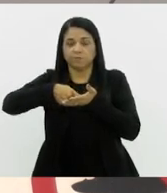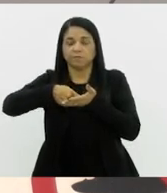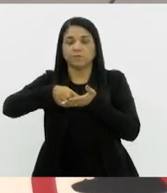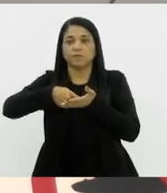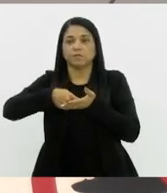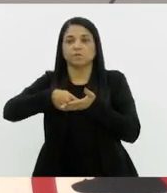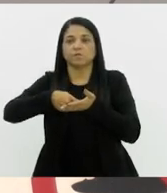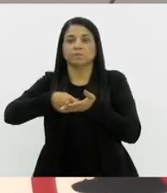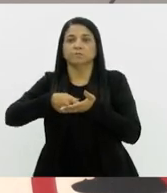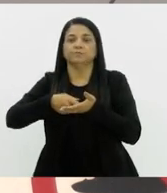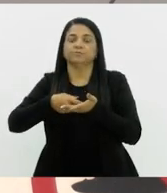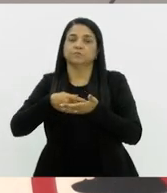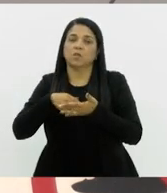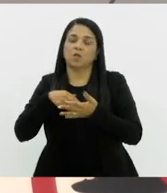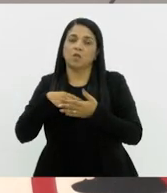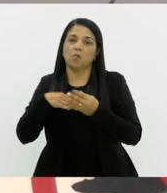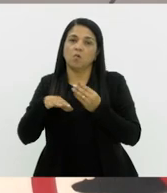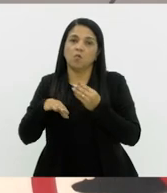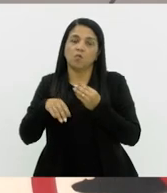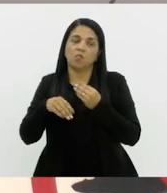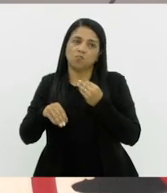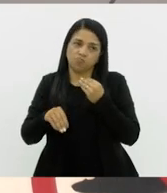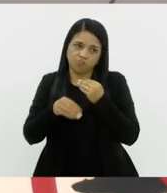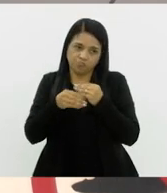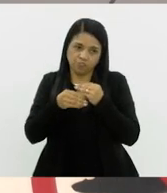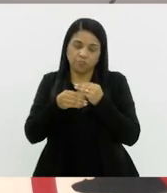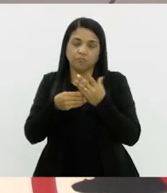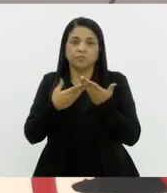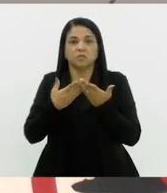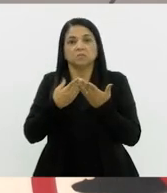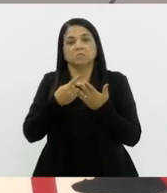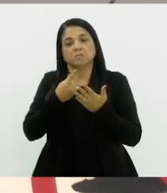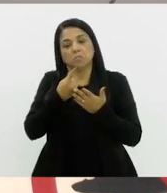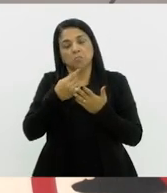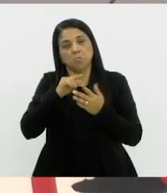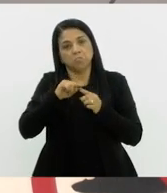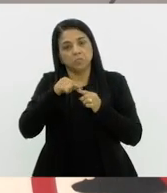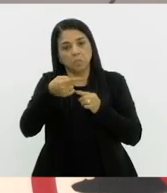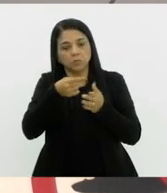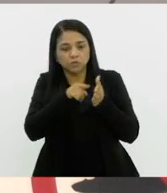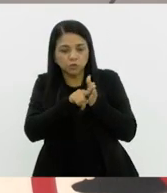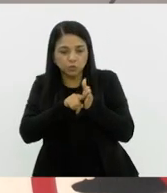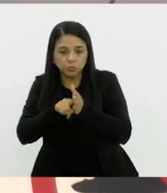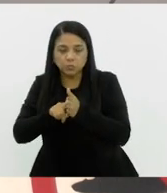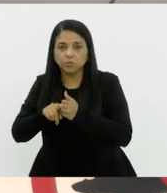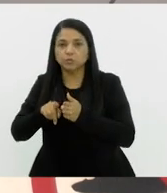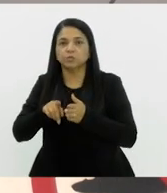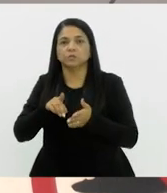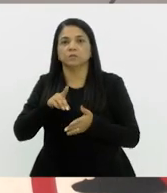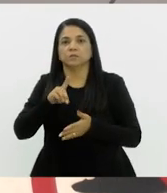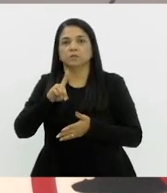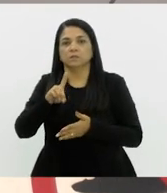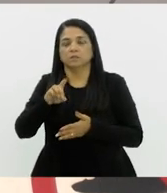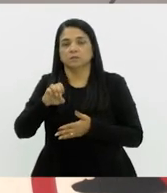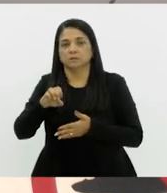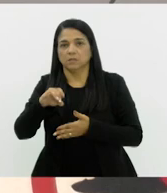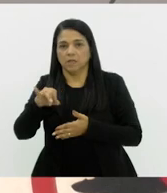Eu recoloco, mas, claro, sujeito depois ao estudo que o DSEA vai nos trazer, a história do